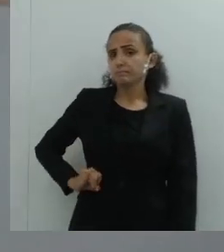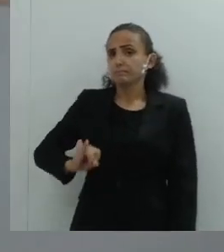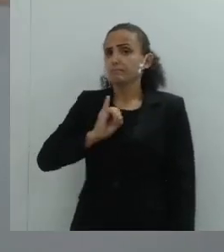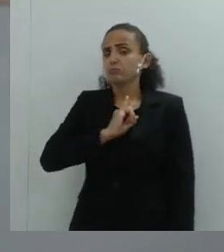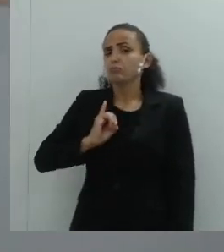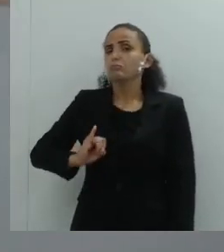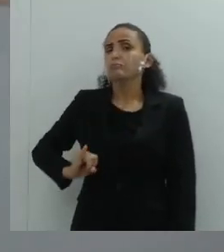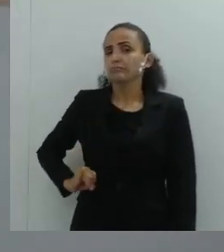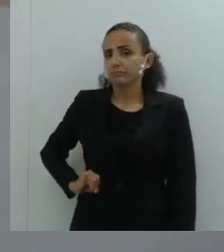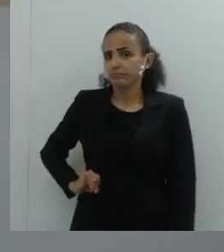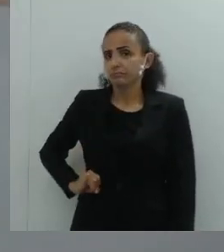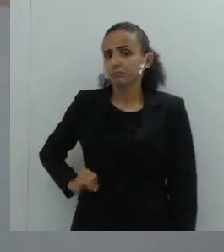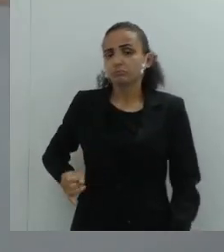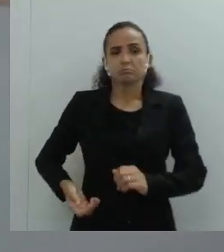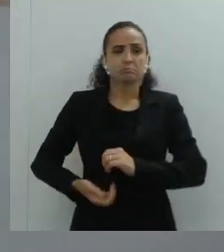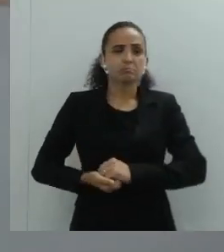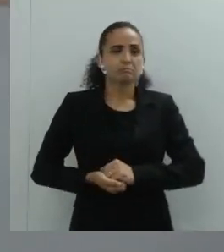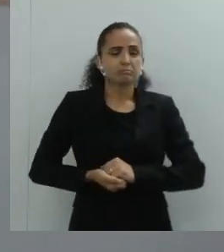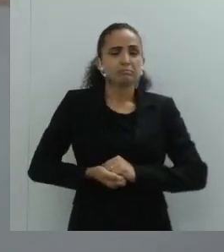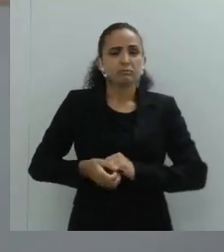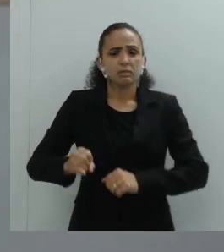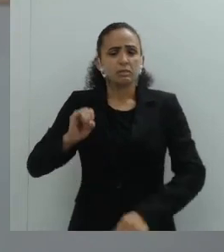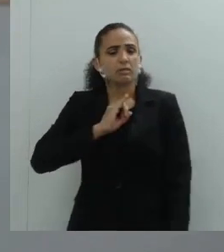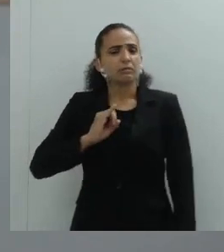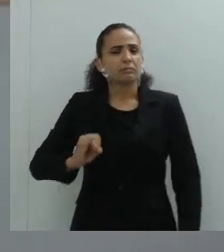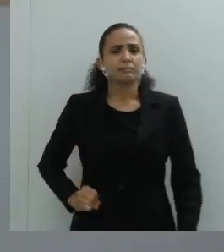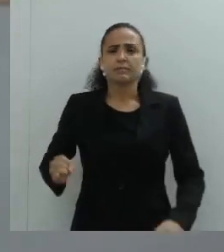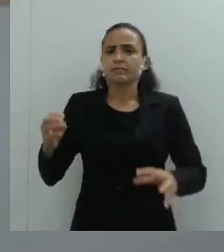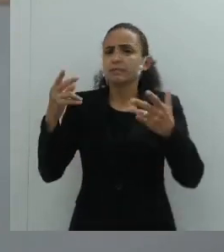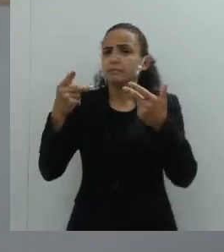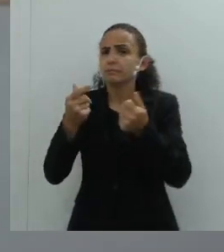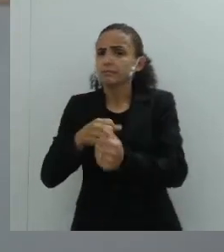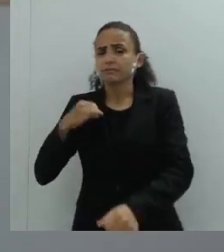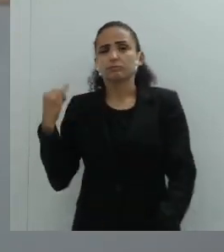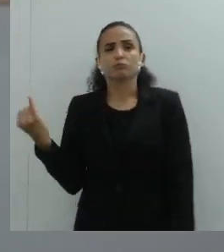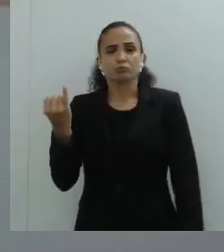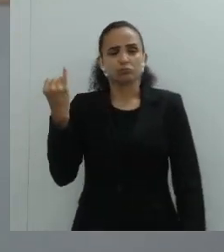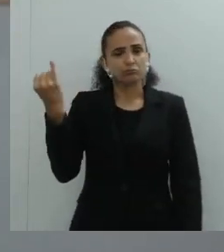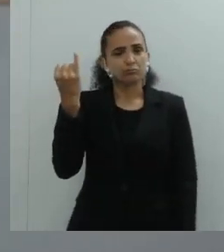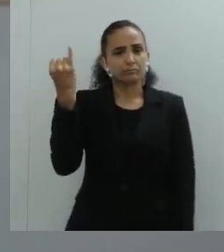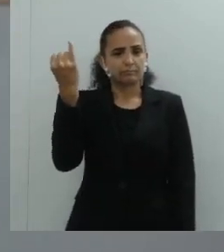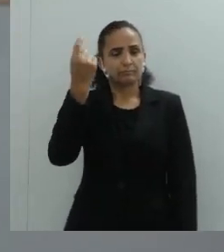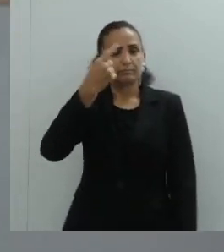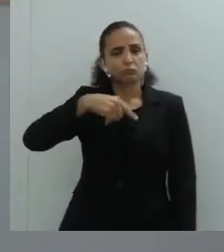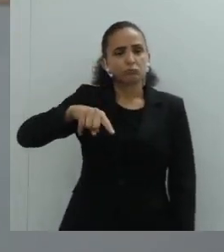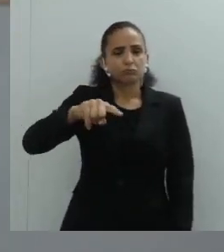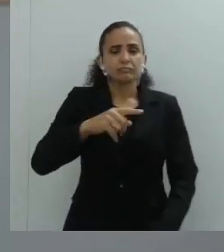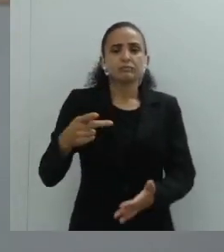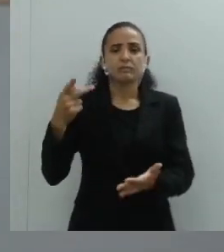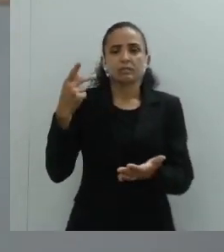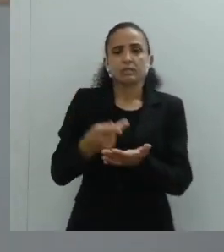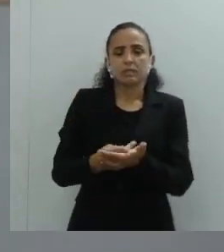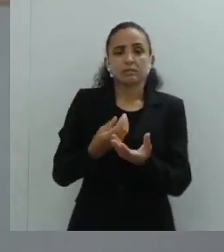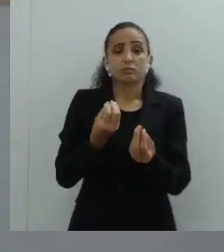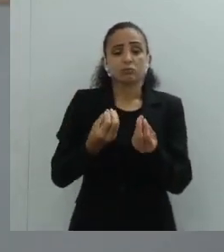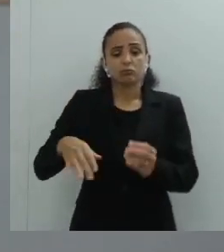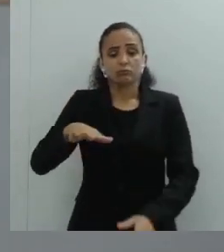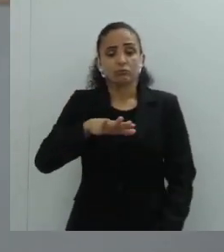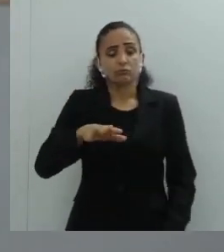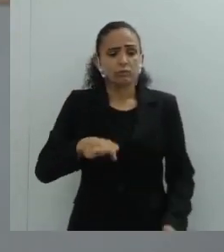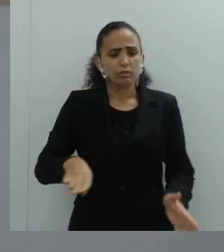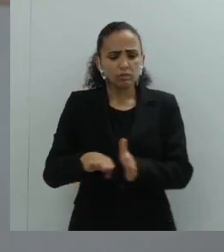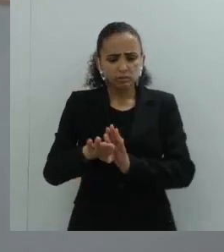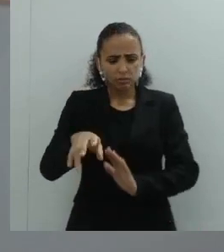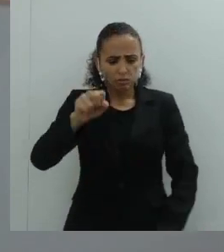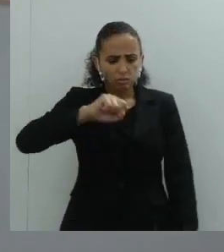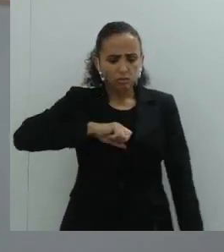Era um império e era um império maravilhoso, riquíssimo, né? Que Colombo chegou e ficou